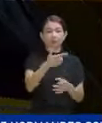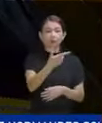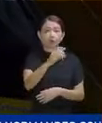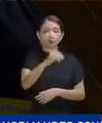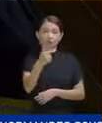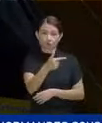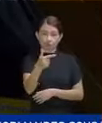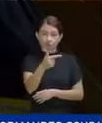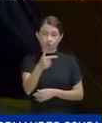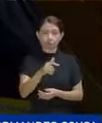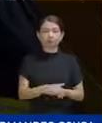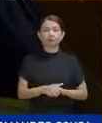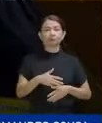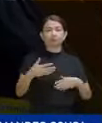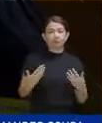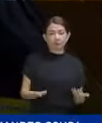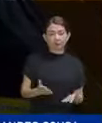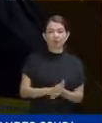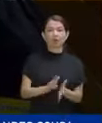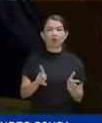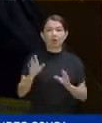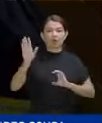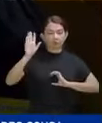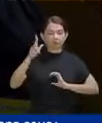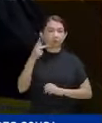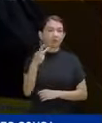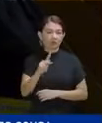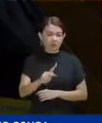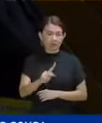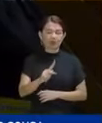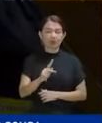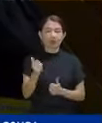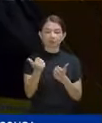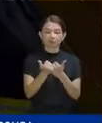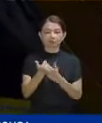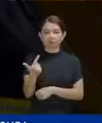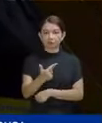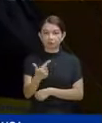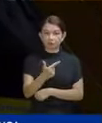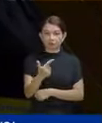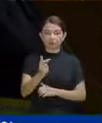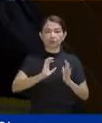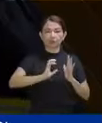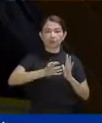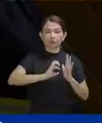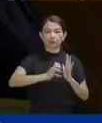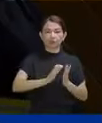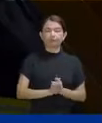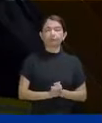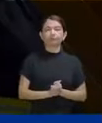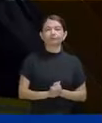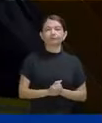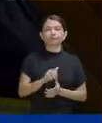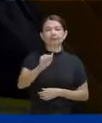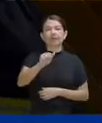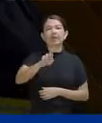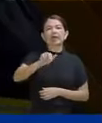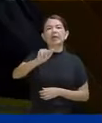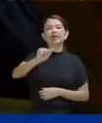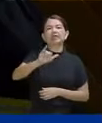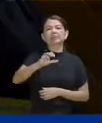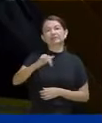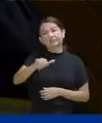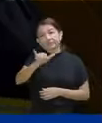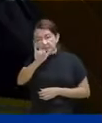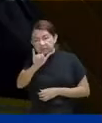2022. Narra que sua candidatura à segunda suplência, na chapa onde o candidato Guaraci Batista da Silveira